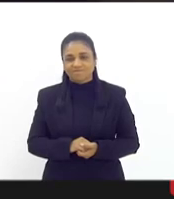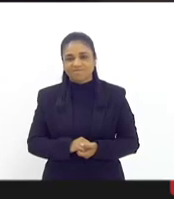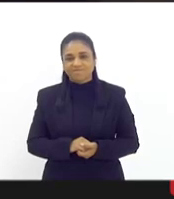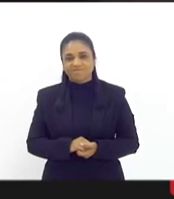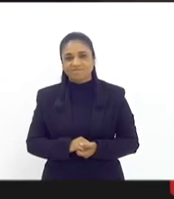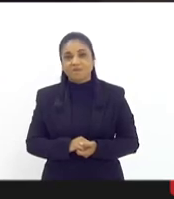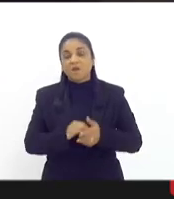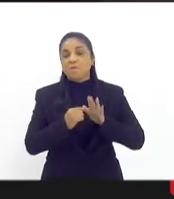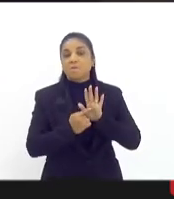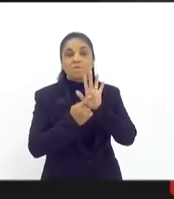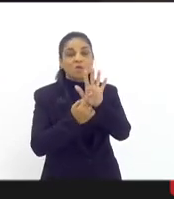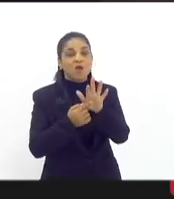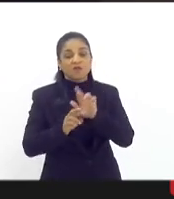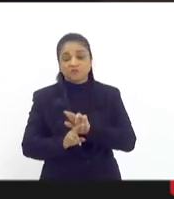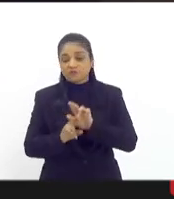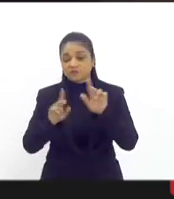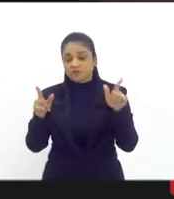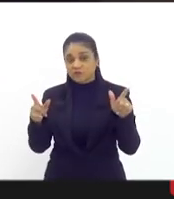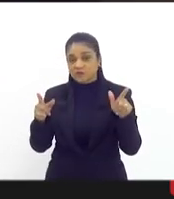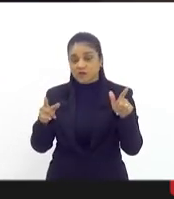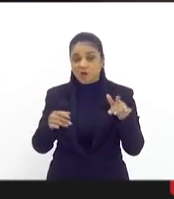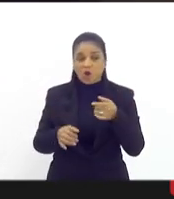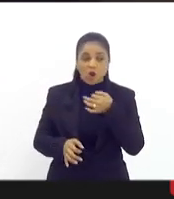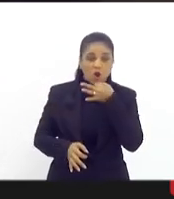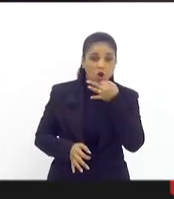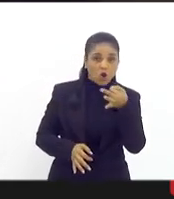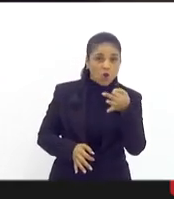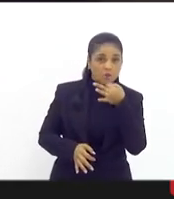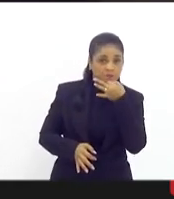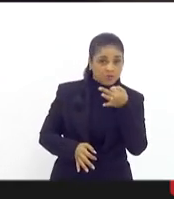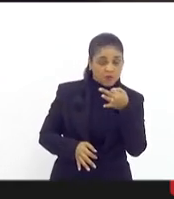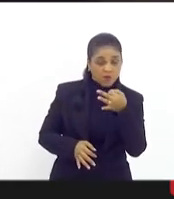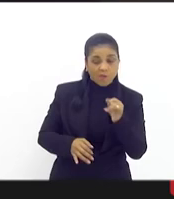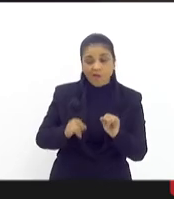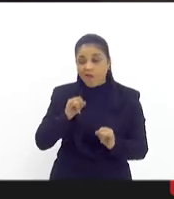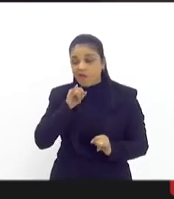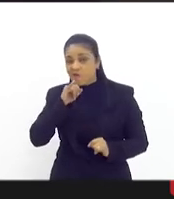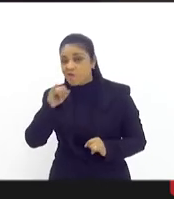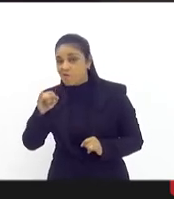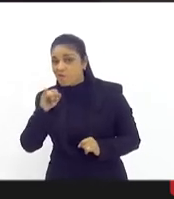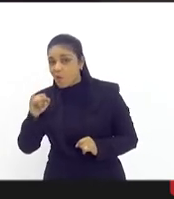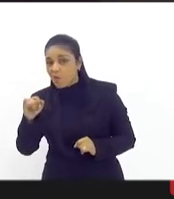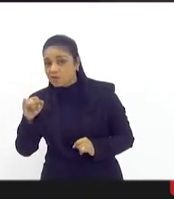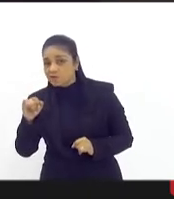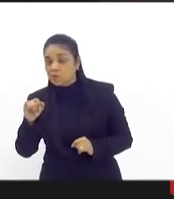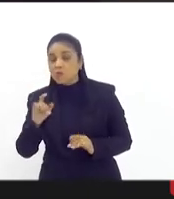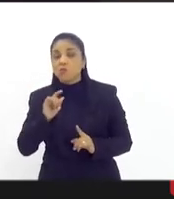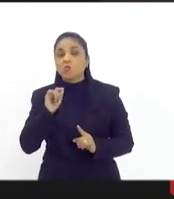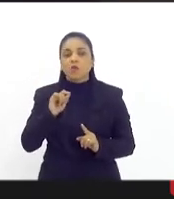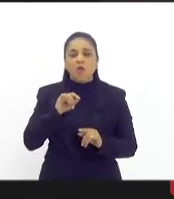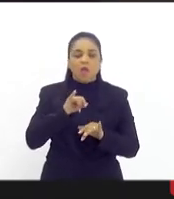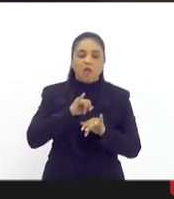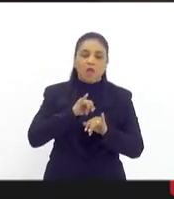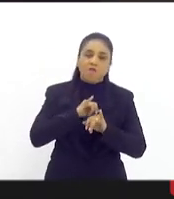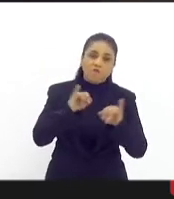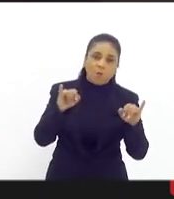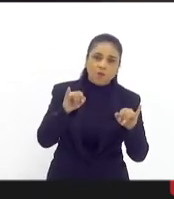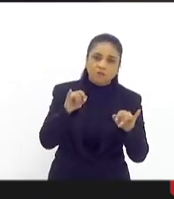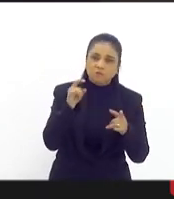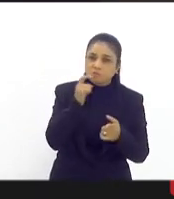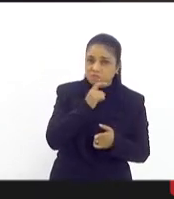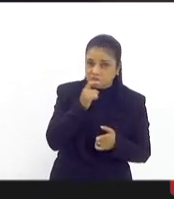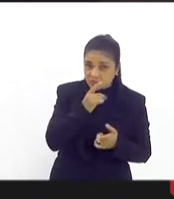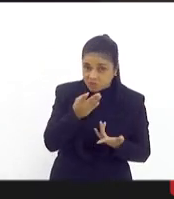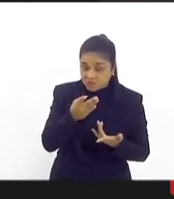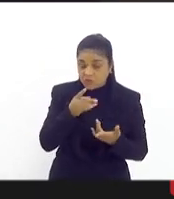Estabelecer a diferença entre o que é o fato, o que é uma opinião, o que é informação, o que é desinformação, o que é real, o que não é. E isso parte justamente por